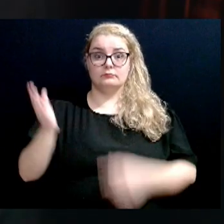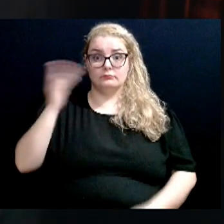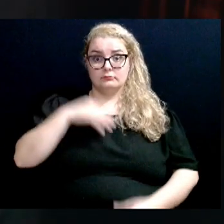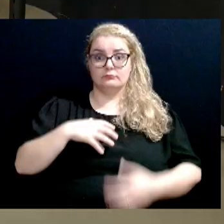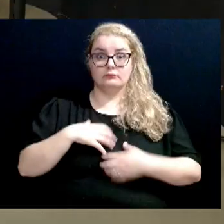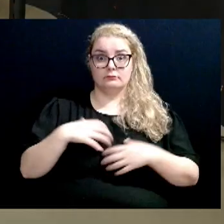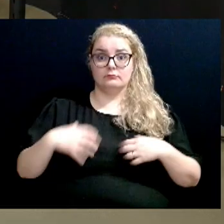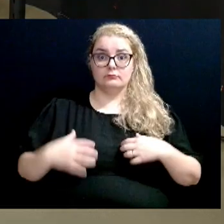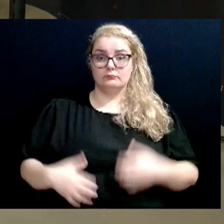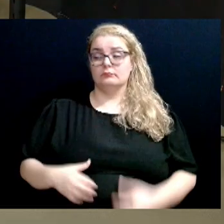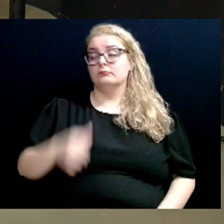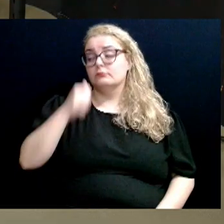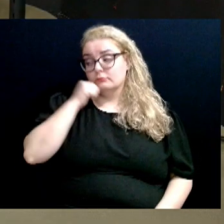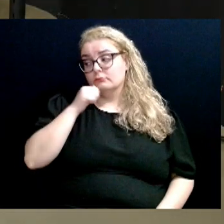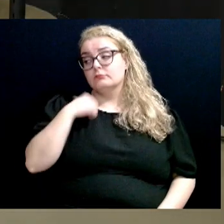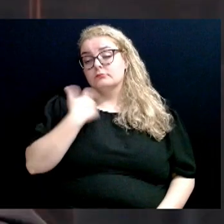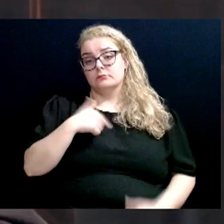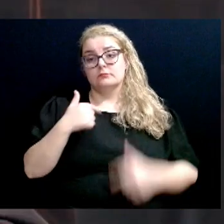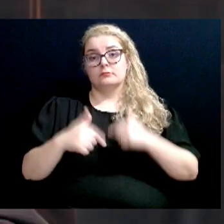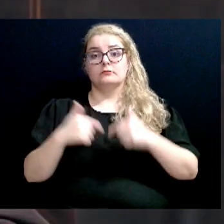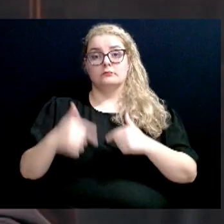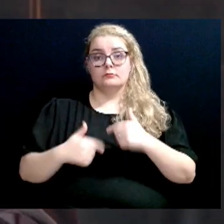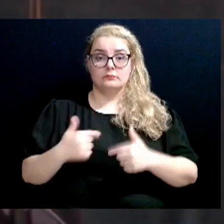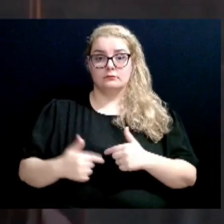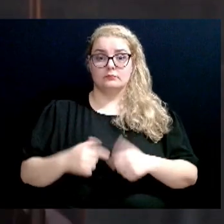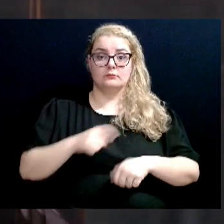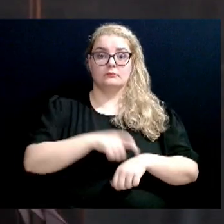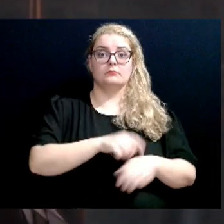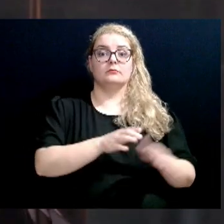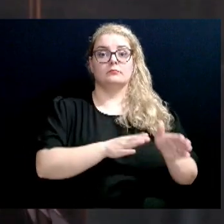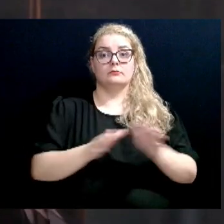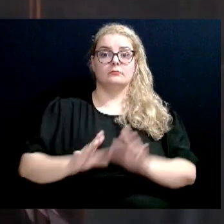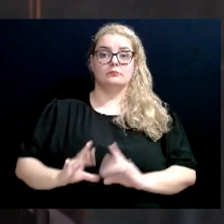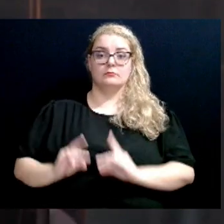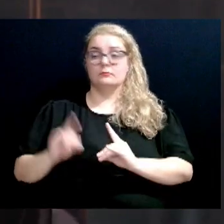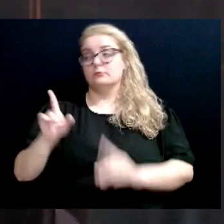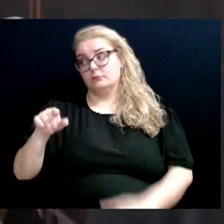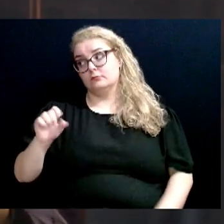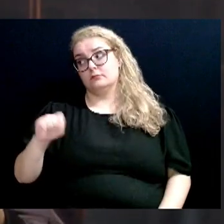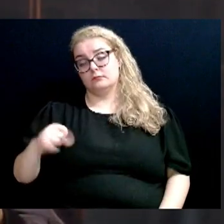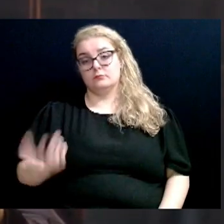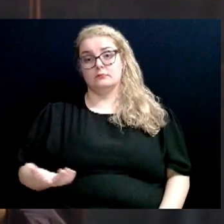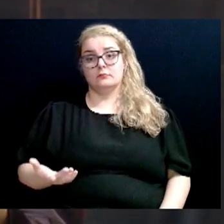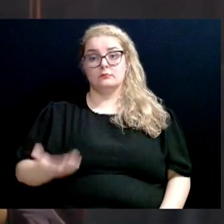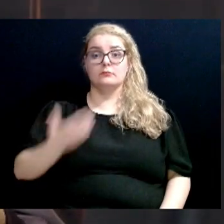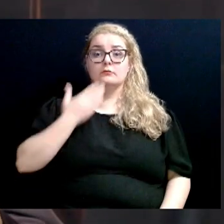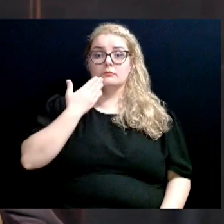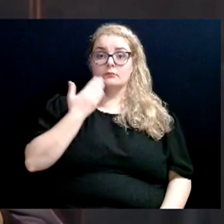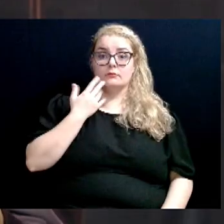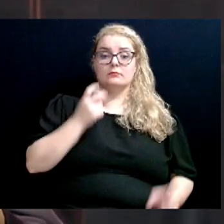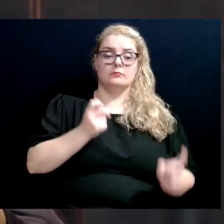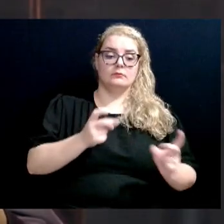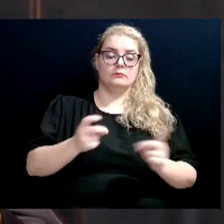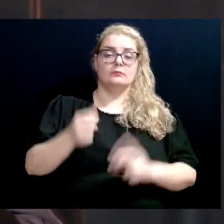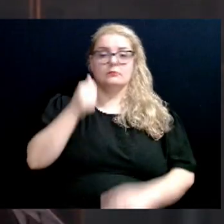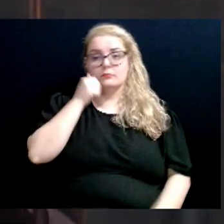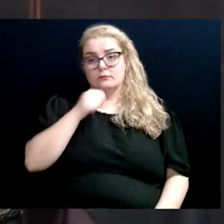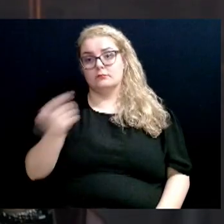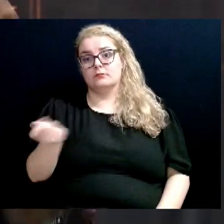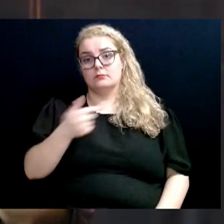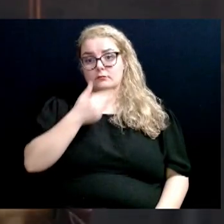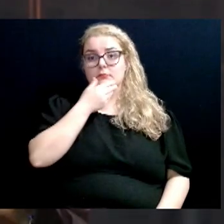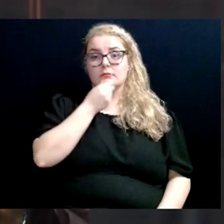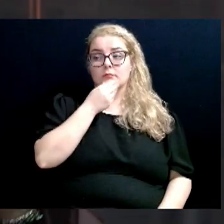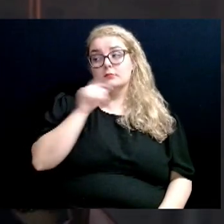Nós trabalhamos com fases hormonais. Isso. Então é muito mais fácil vender para a mulher do que vender para o homem. Verdade. Então a gente